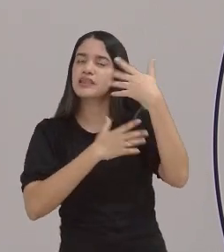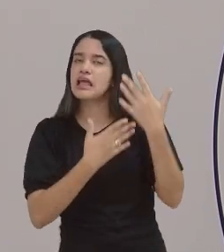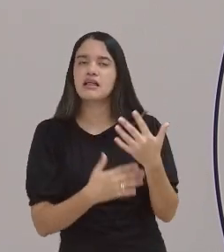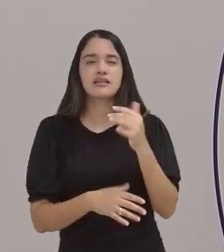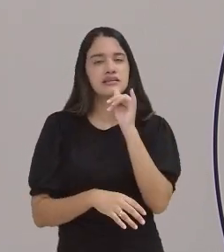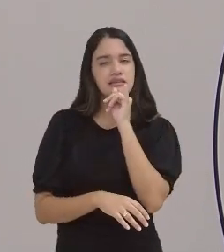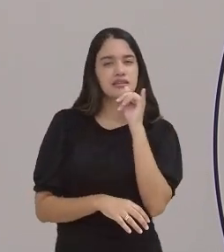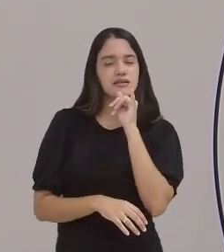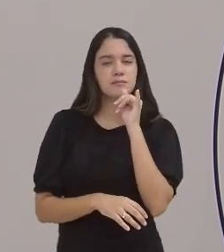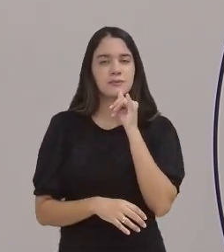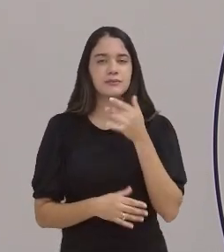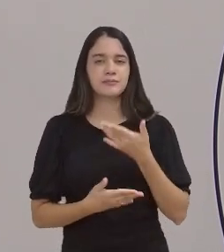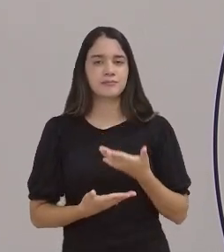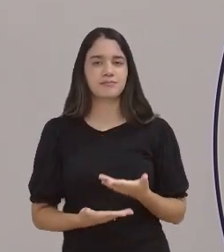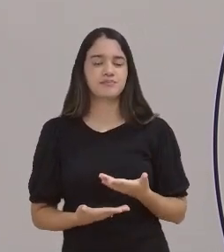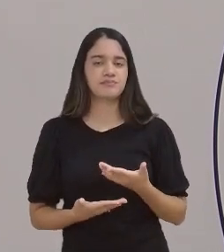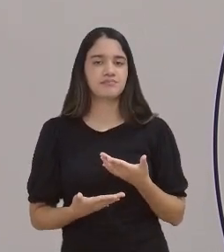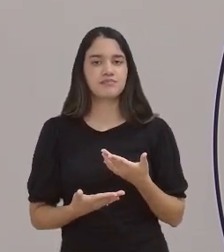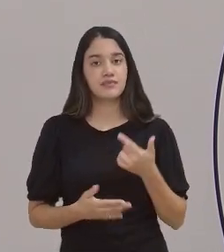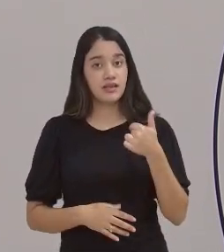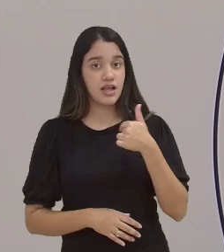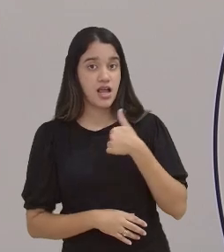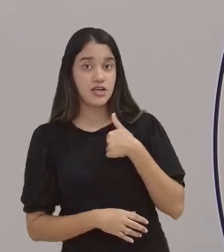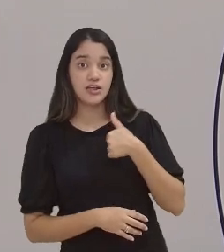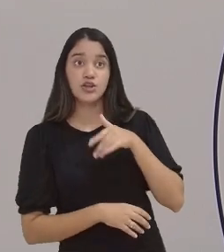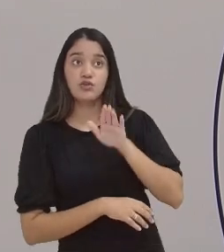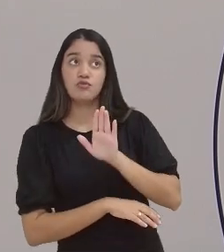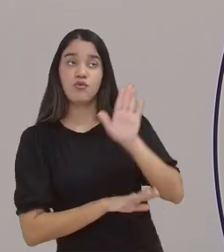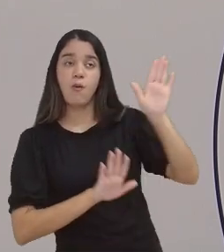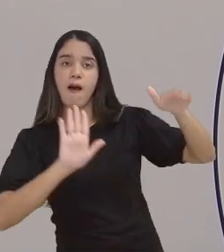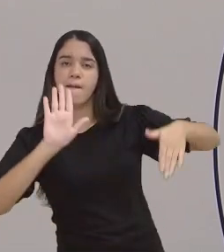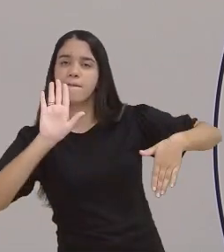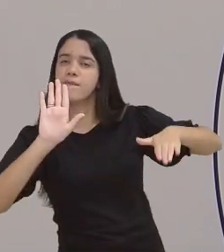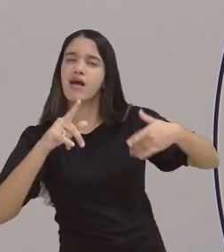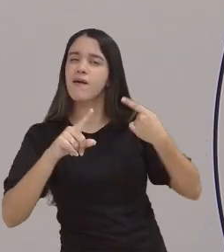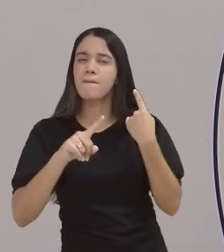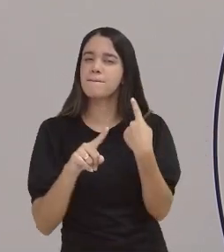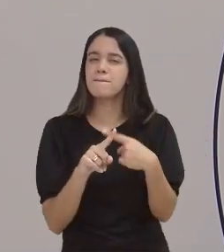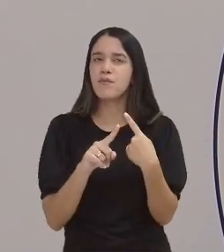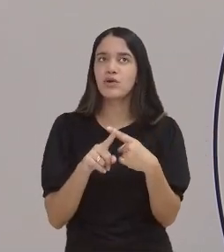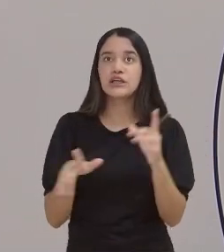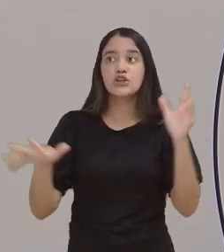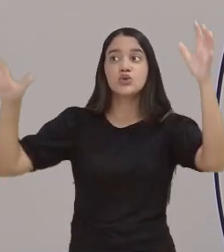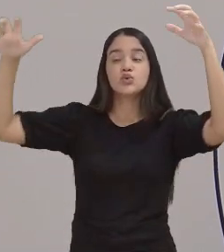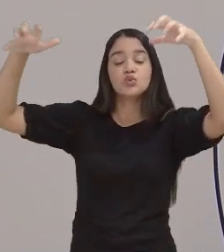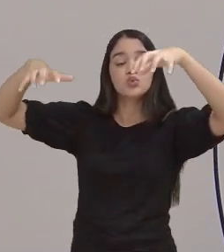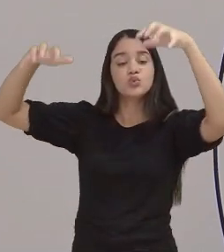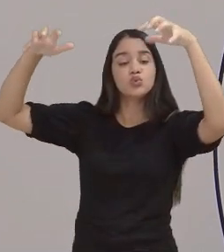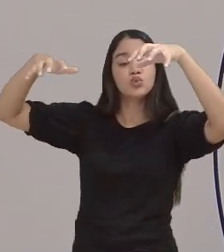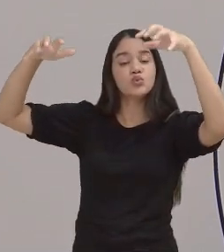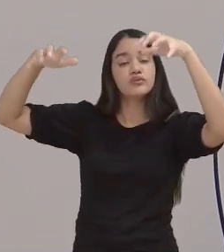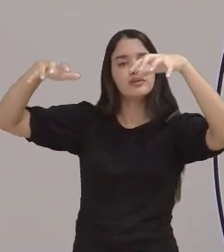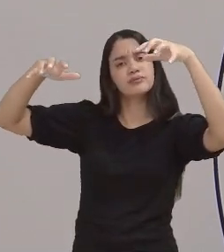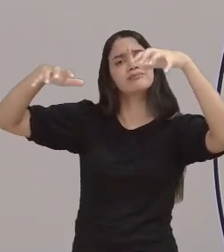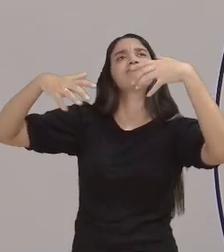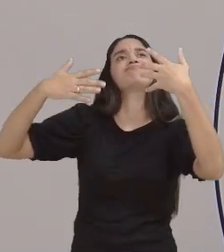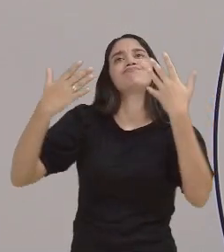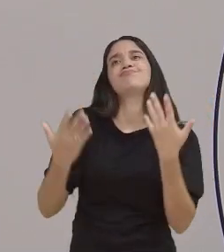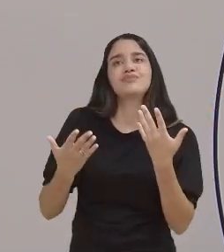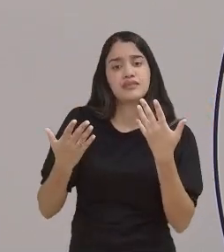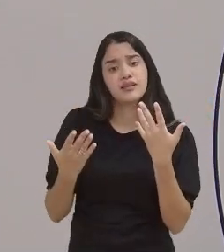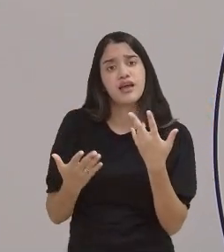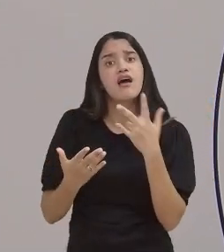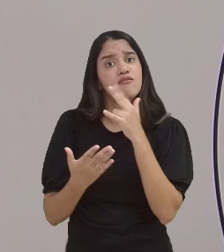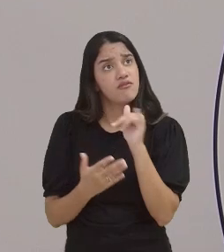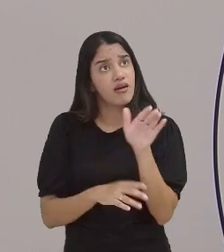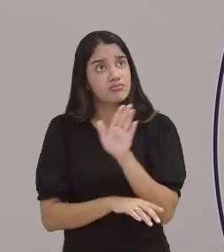posso dizer, por exemplo, que eu vou à praia porque está chovendo, porque não tem lógica. A gente